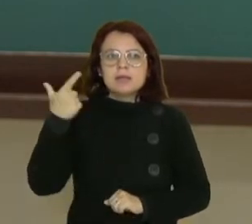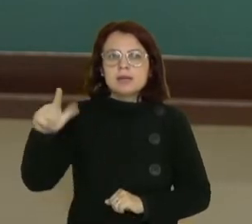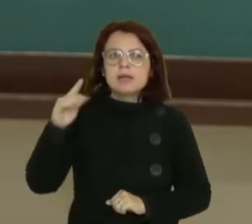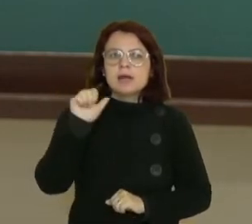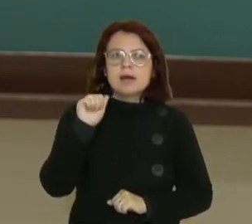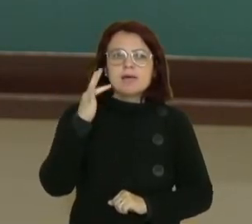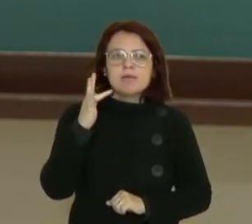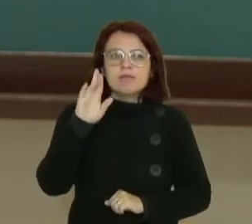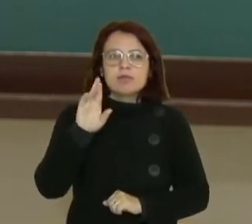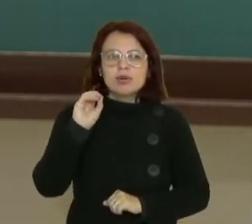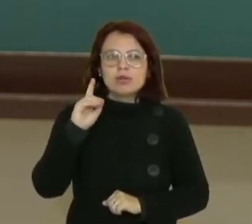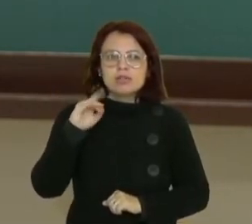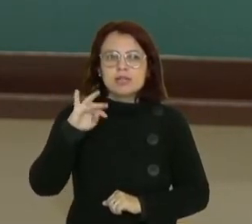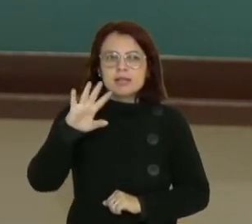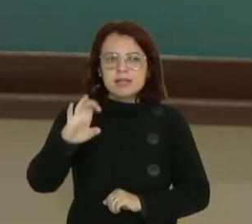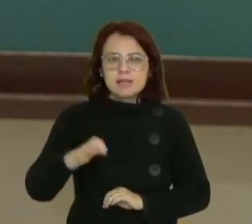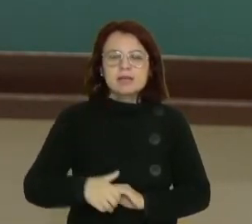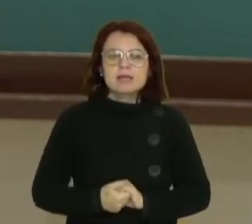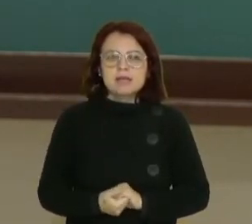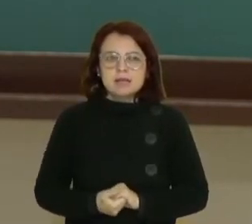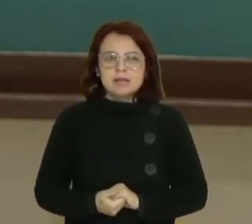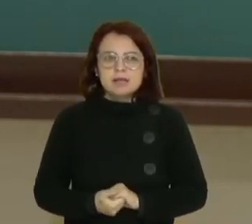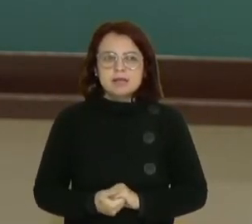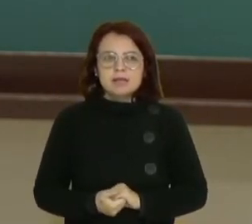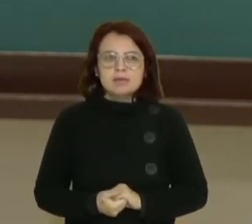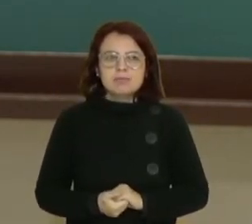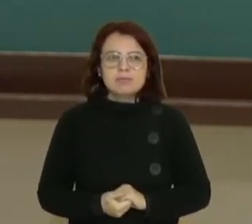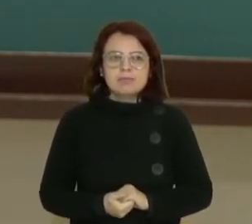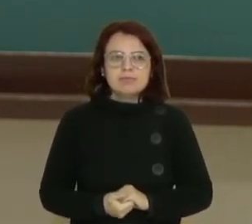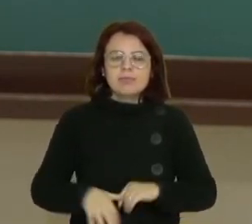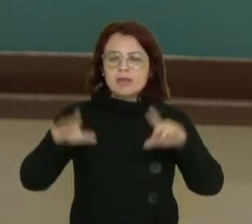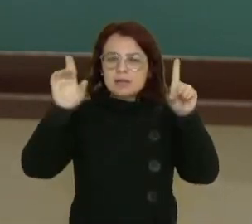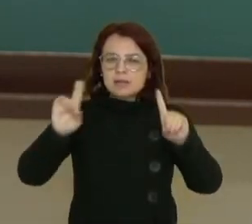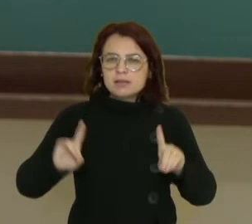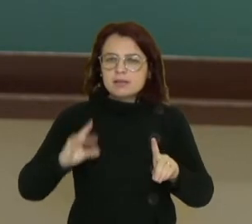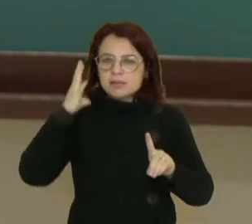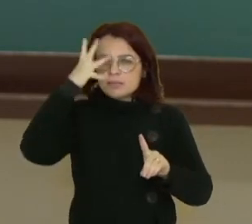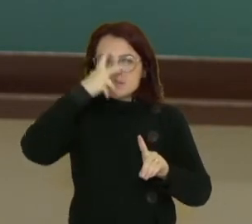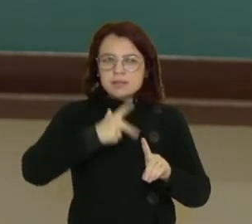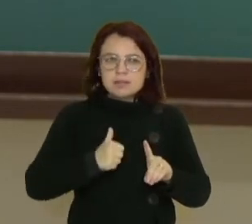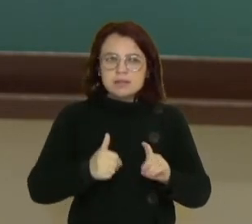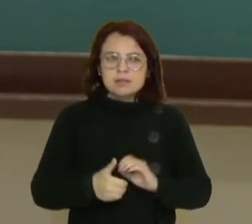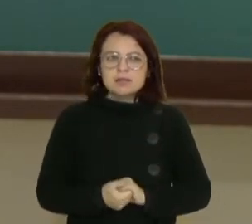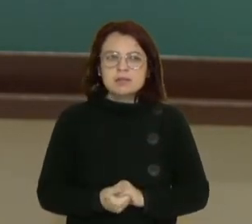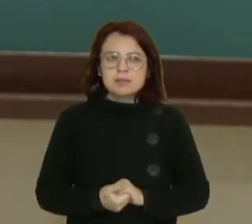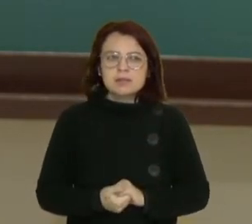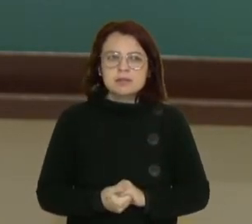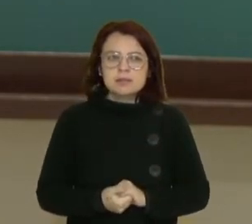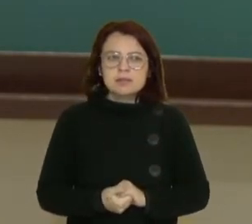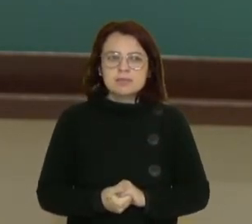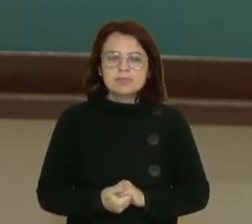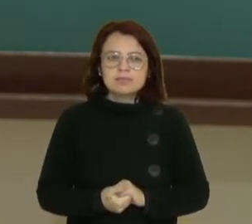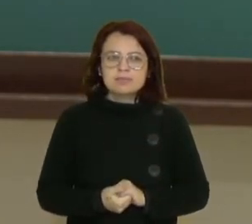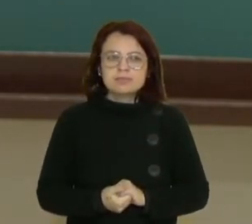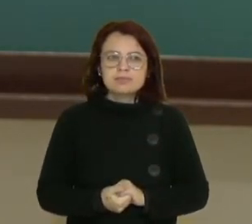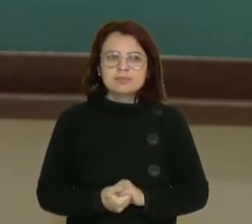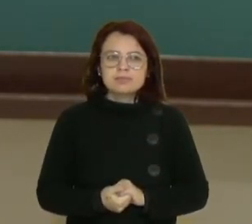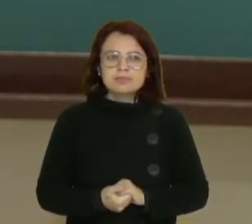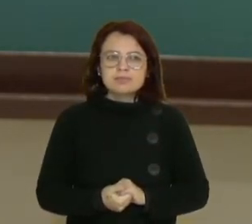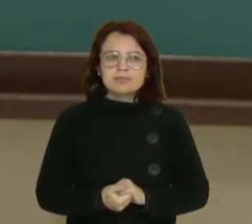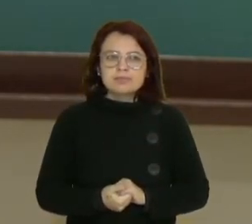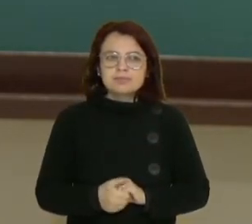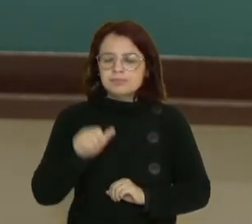deusa Afrodite, que é ou Dione, deusa da beleza. Inclusive a palavra afrodisíaco vem da deusa